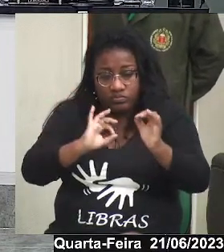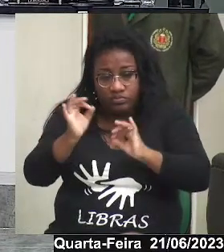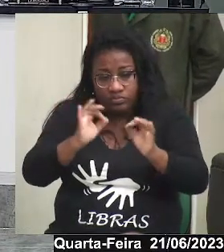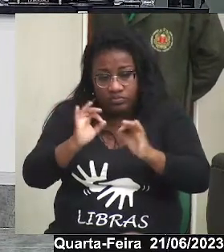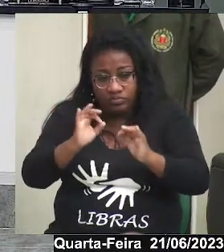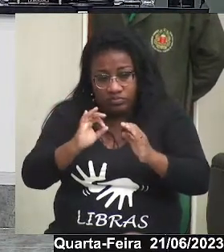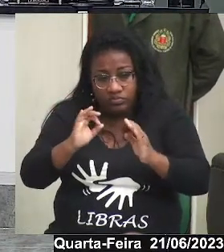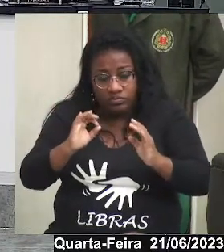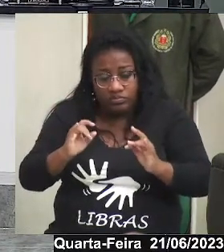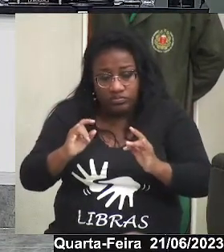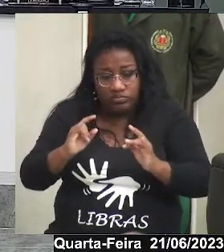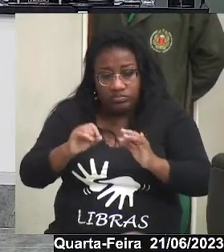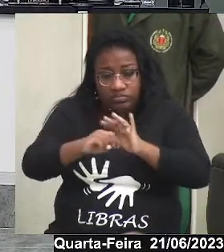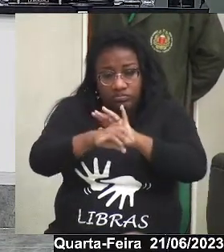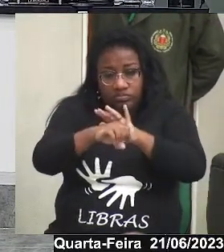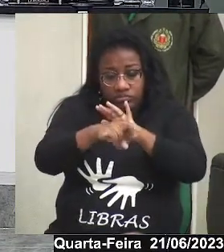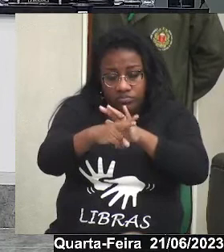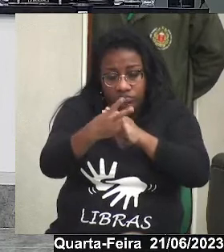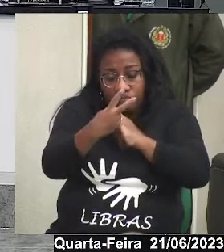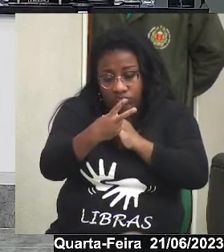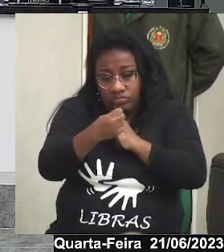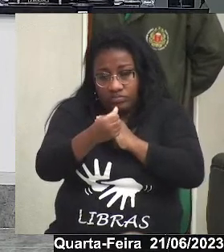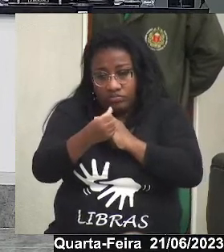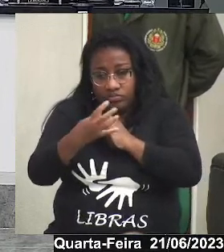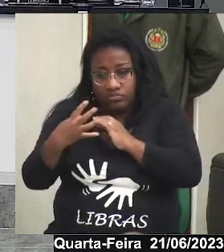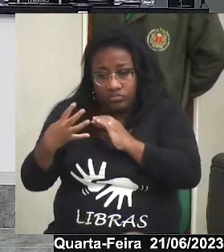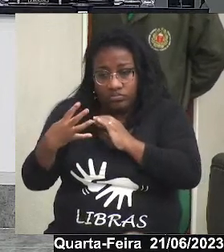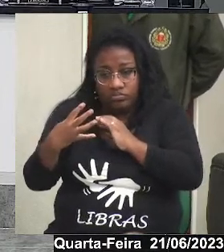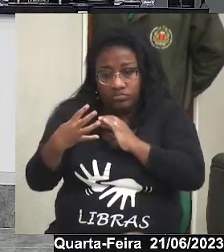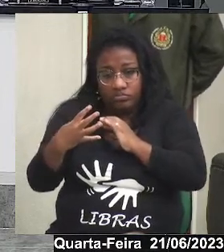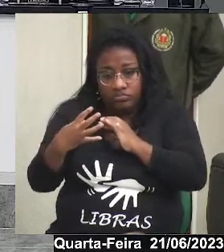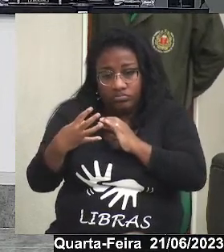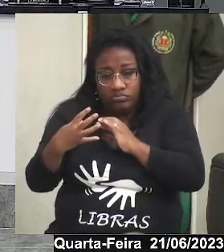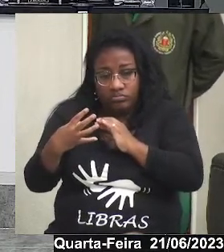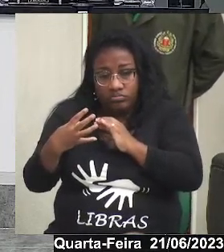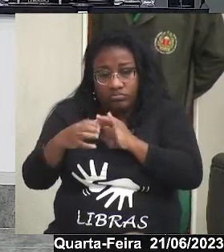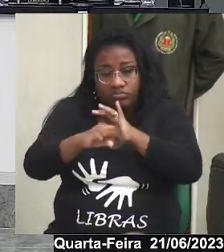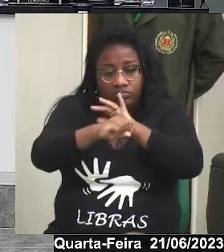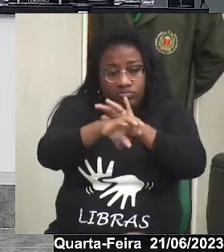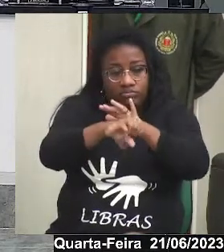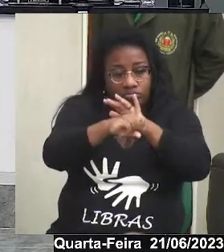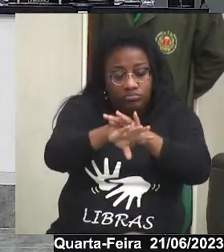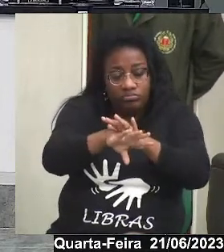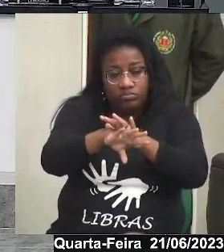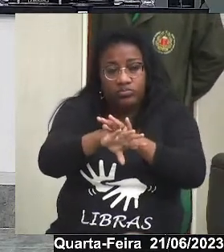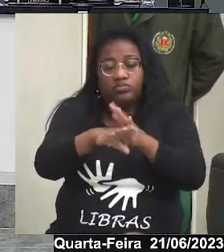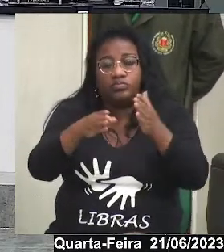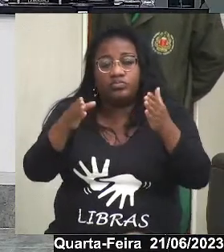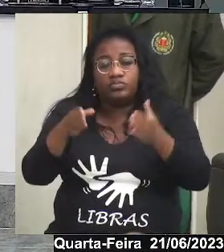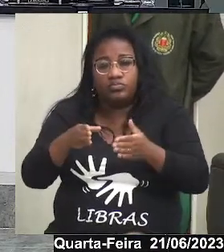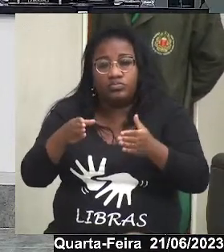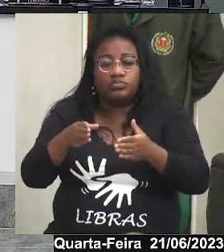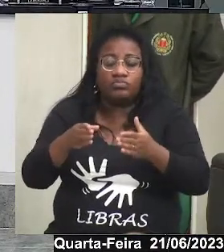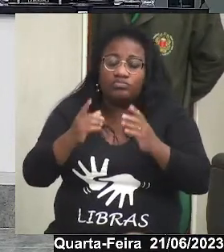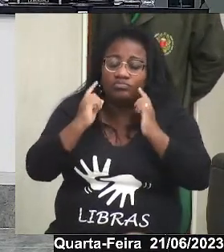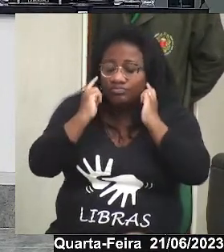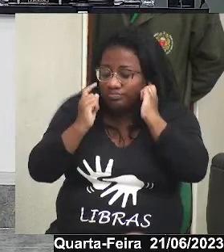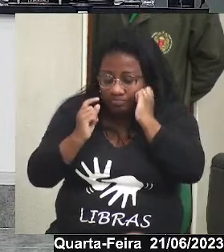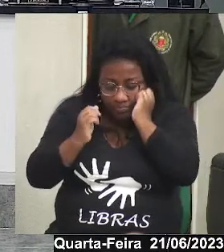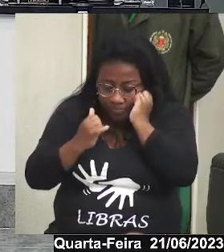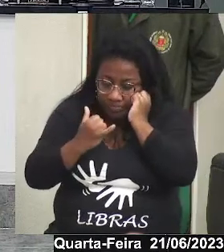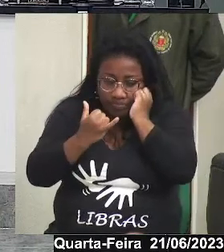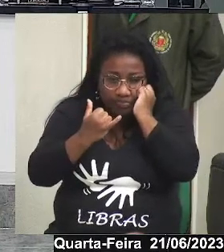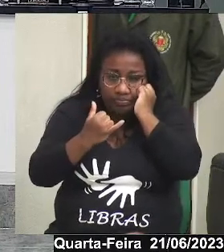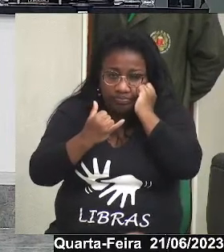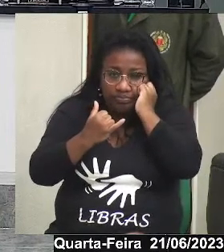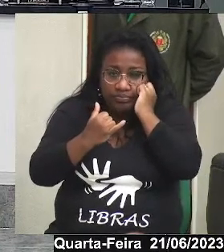Luz, em Budas Artes. Indicação número 264/2003. Indicação ao prefeito municipal que proceda com estudo